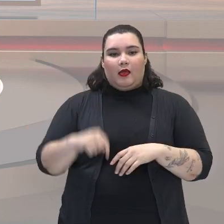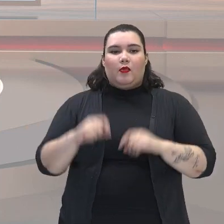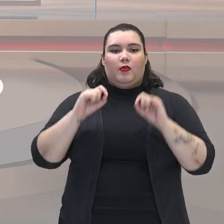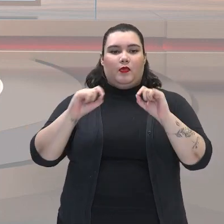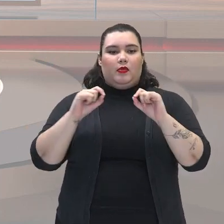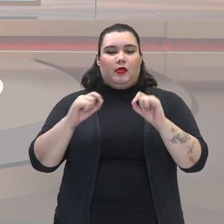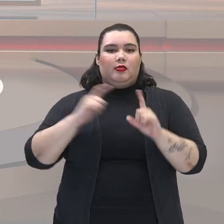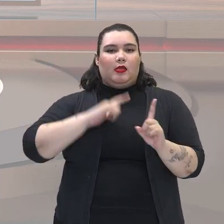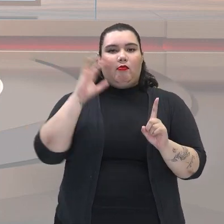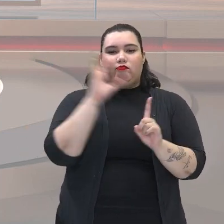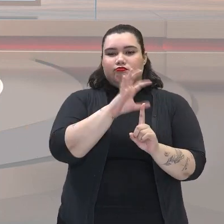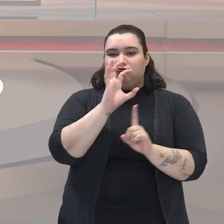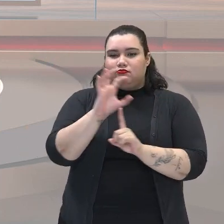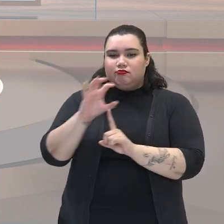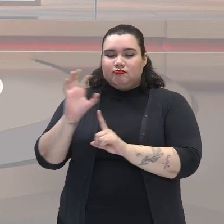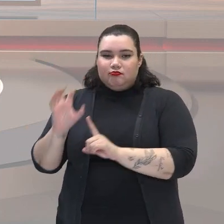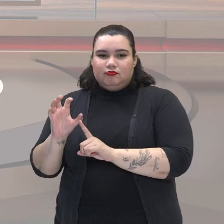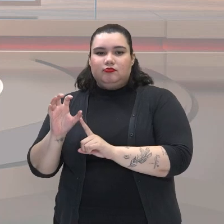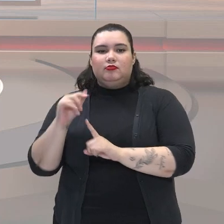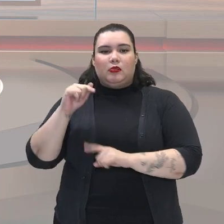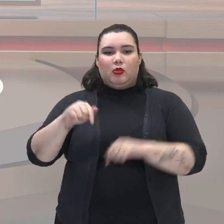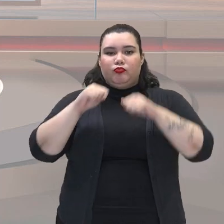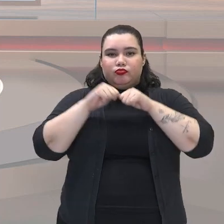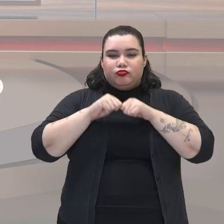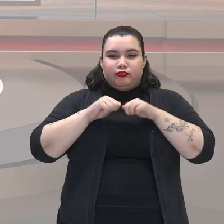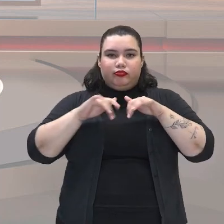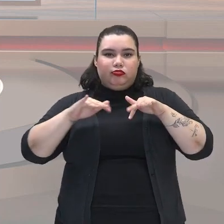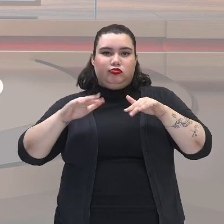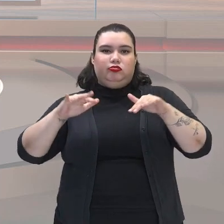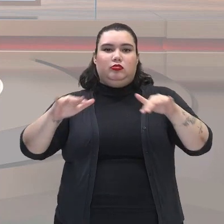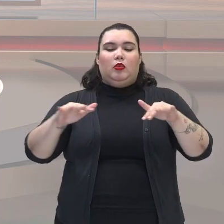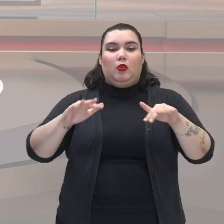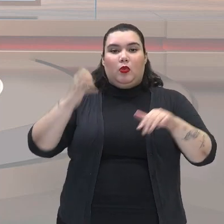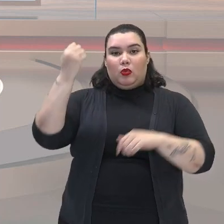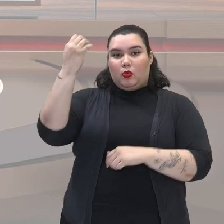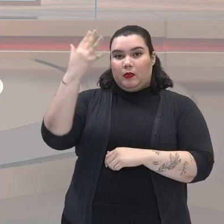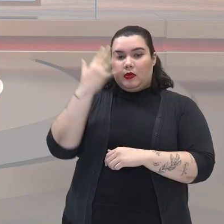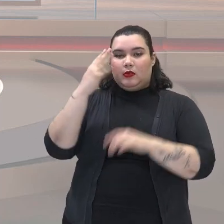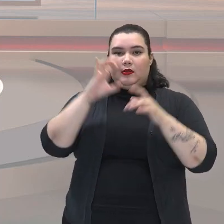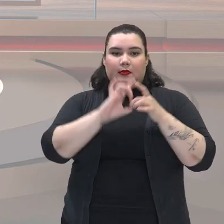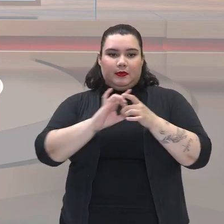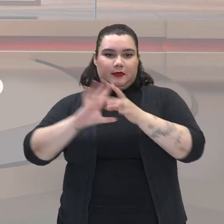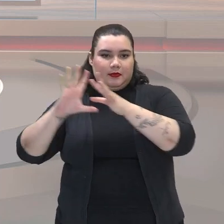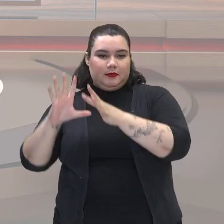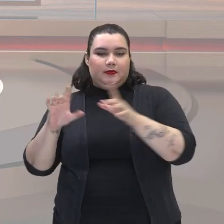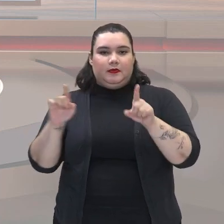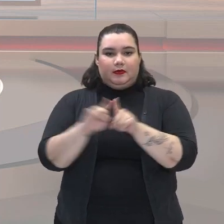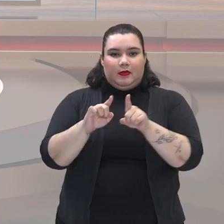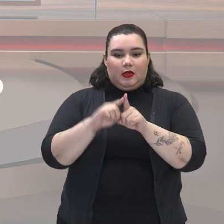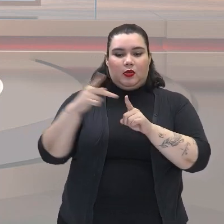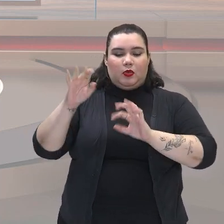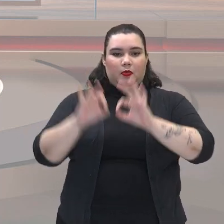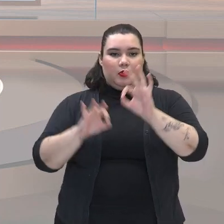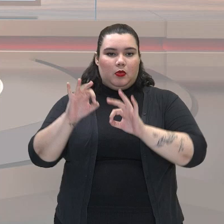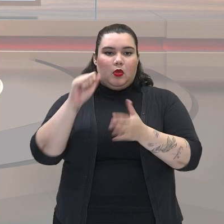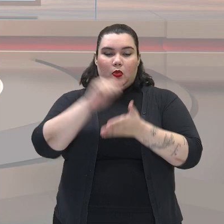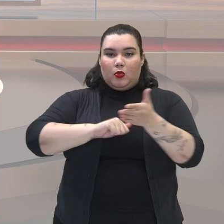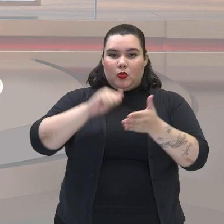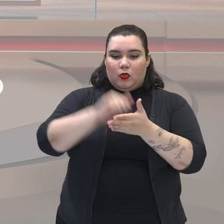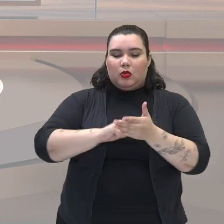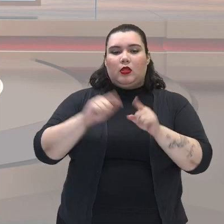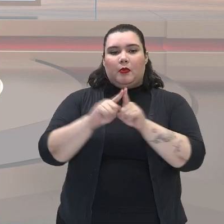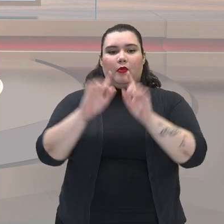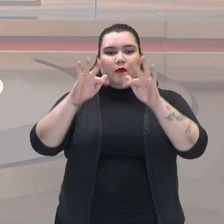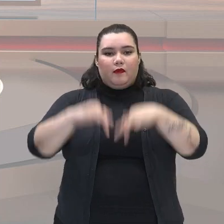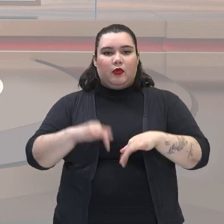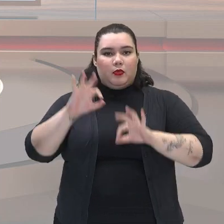muito influenciados por essa onda gerada pelo iluminismo e pelo liberalismo nos seus processos de luta e fim do